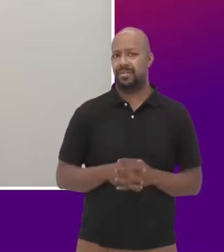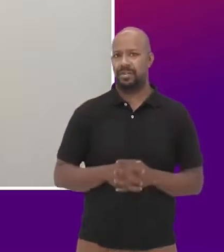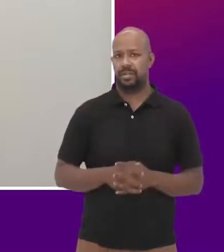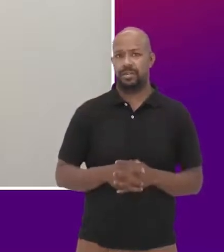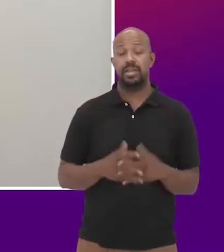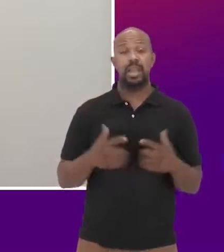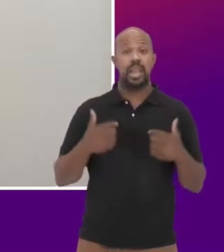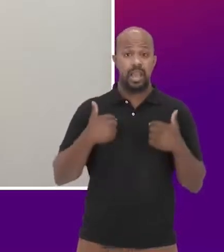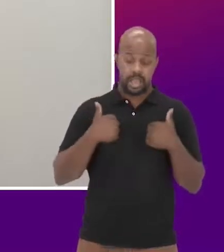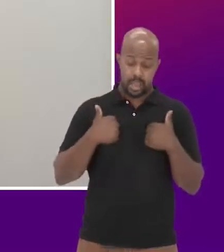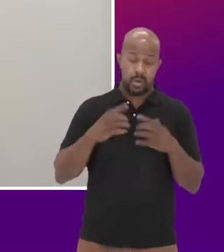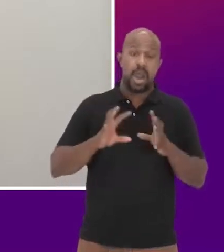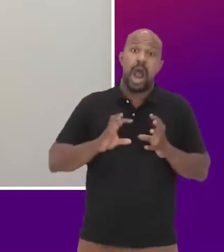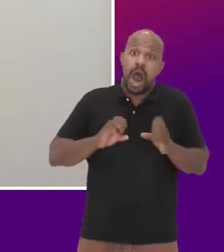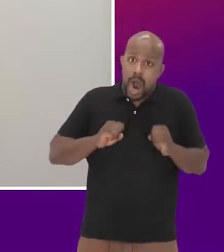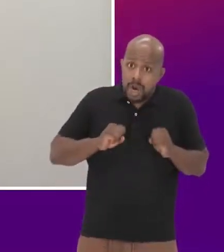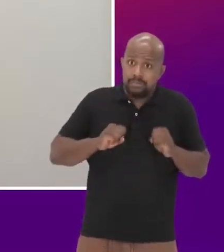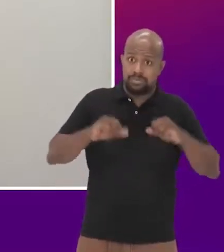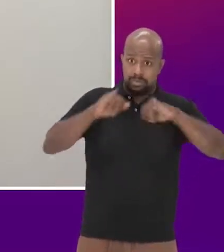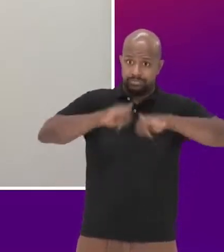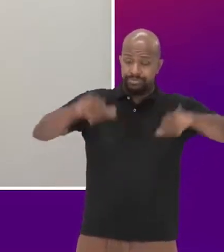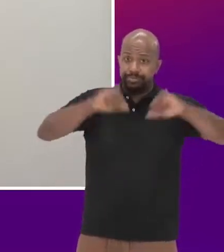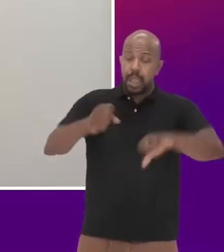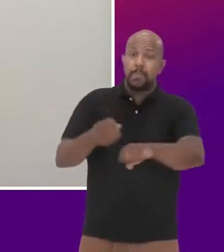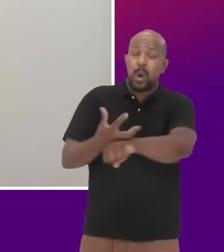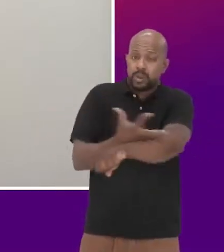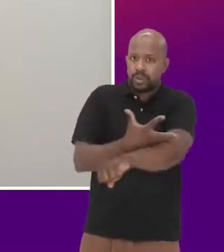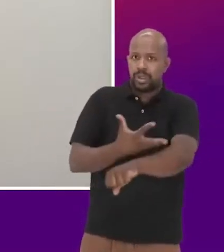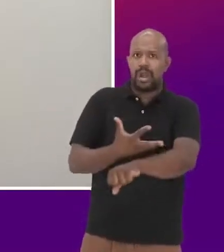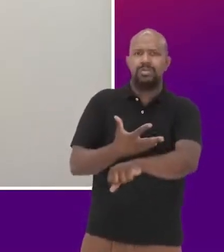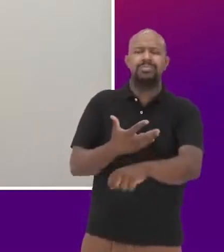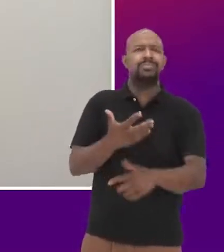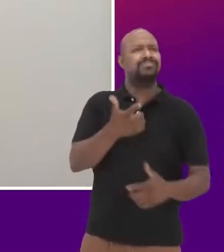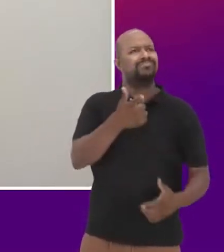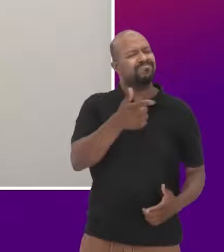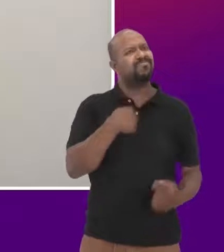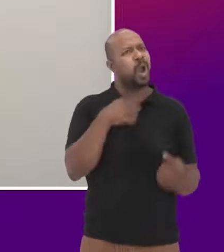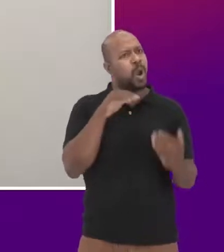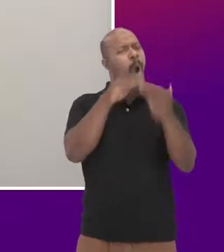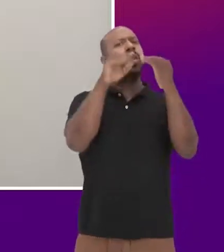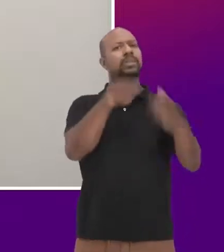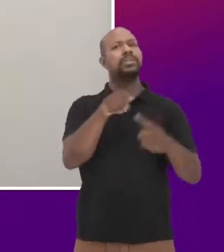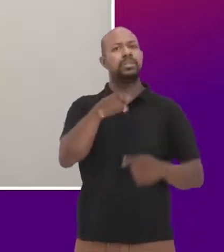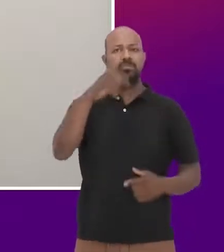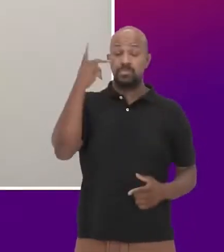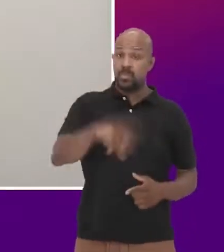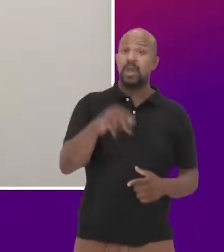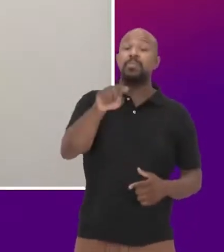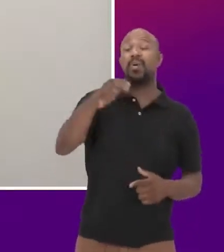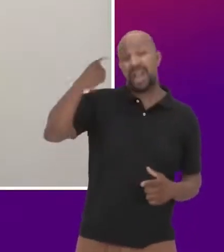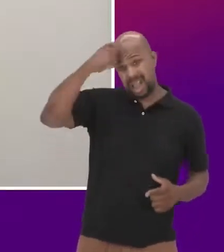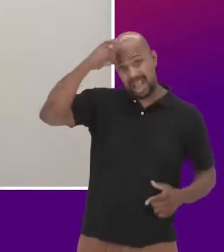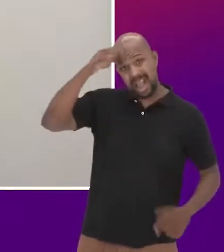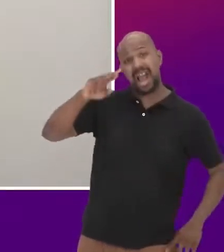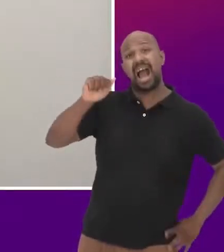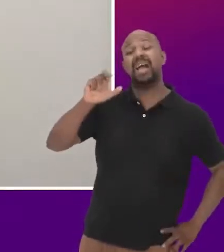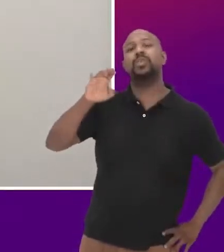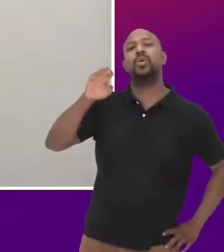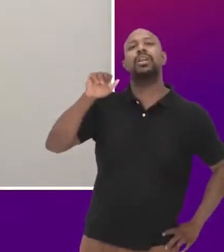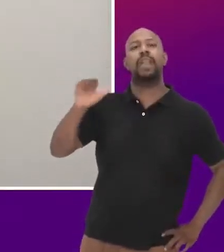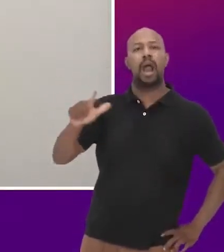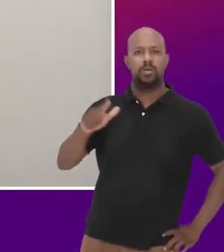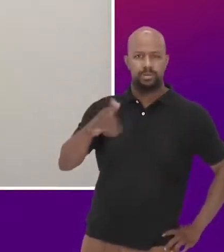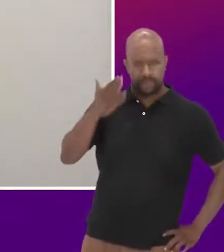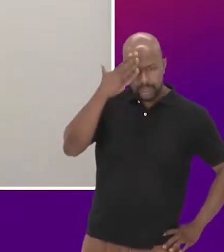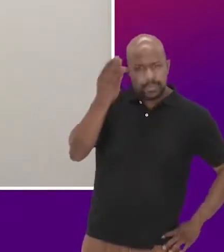eu que amo o emocional, não tenho dúvida disso. E eles partiram para o racional.